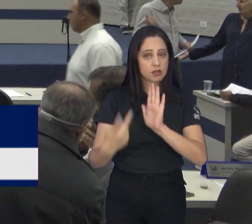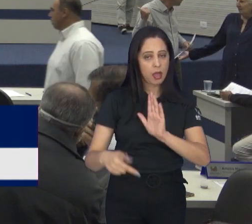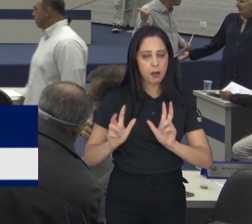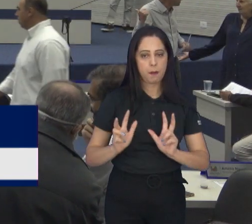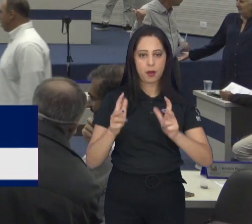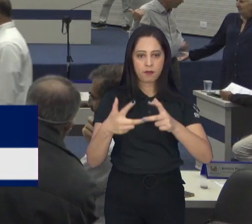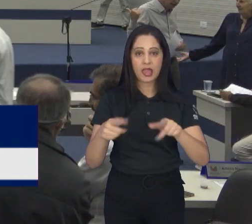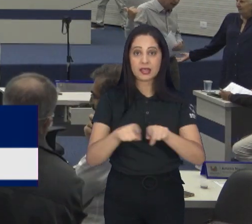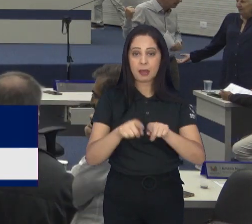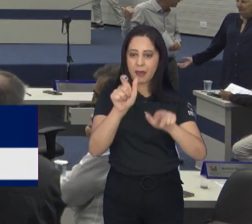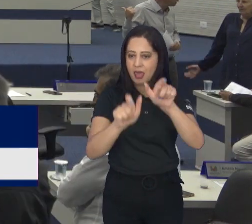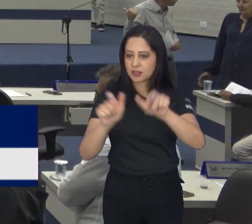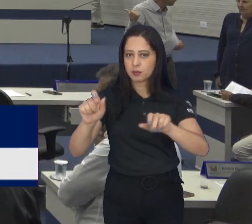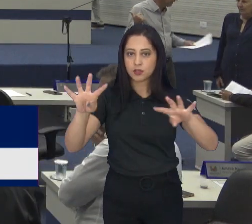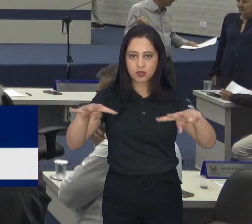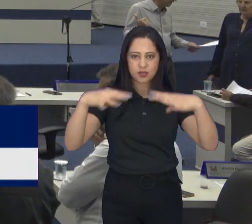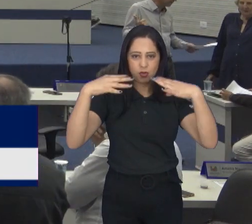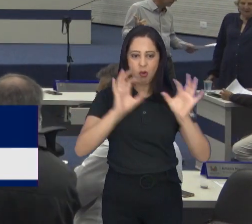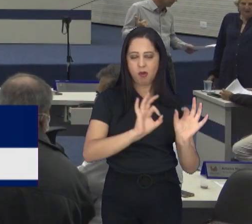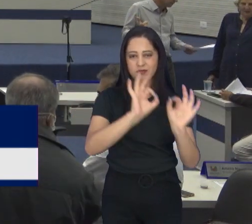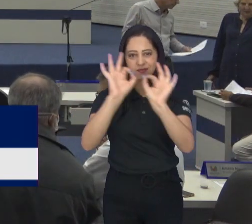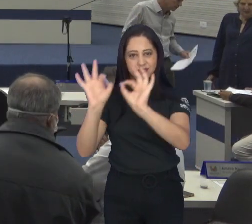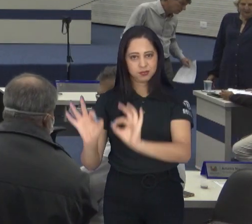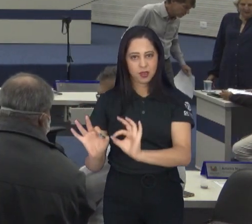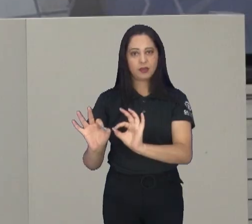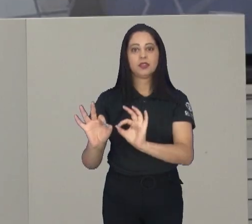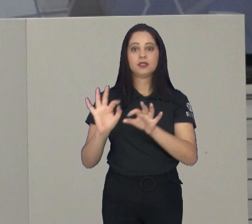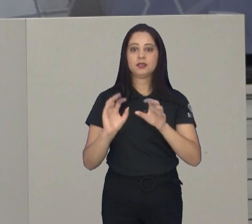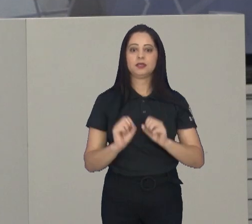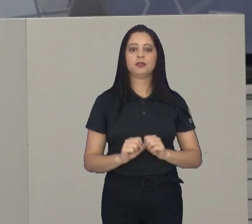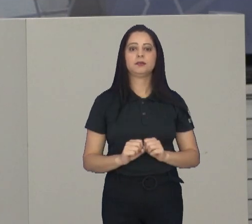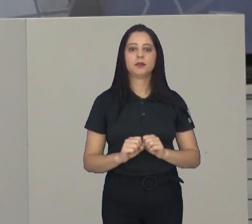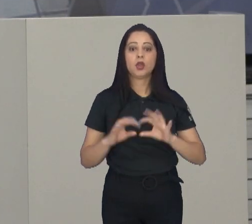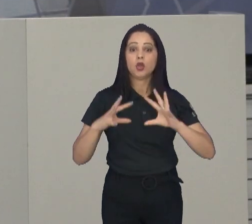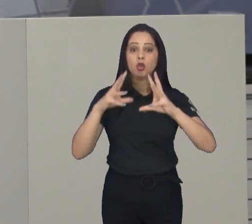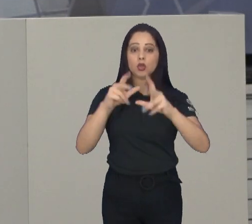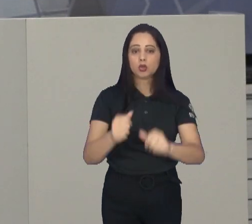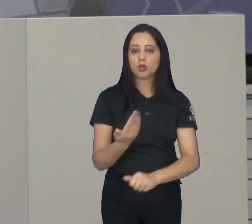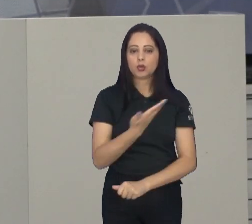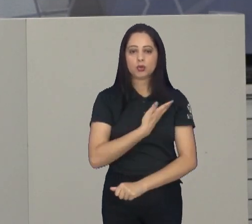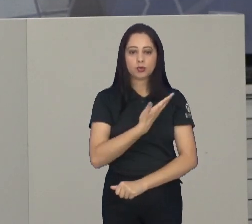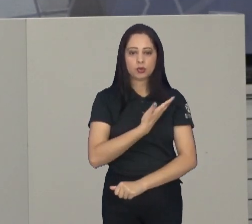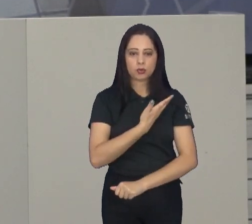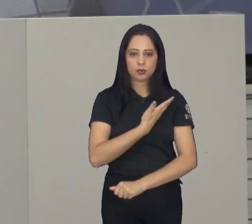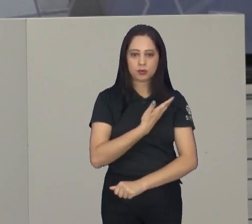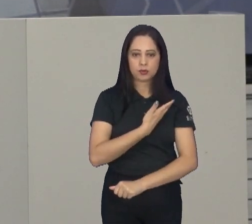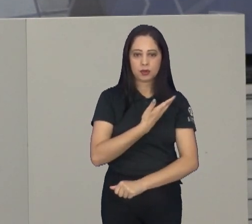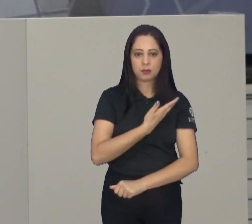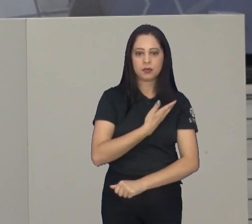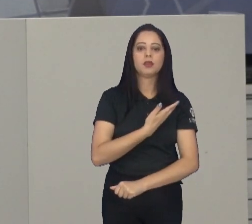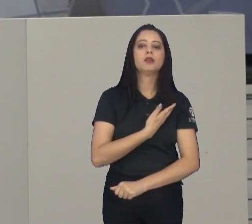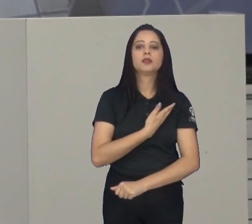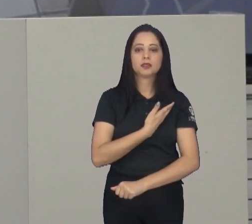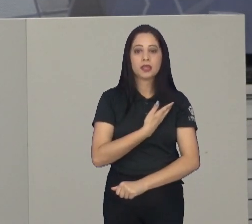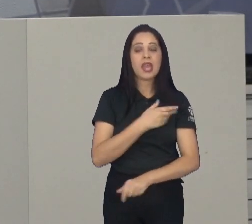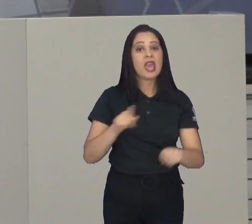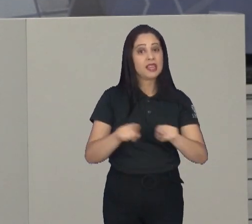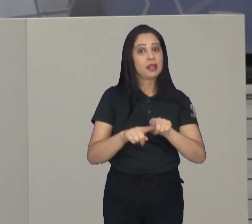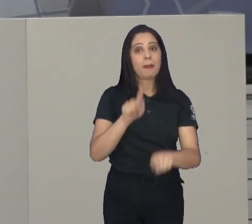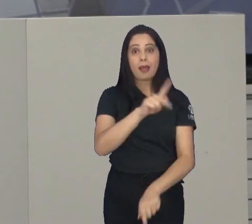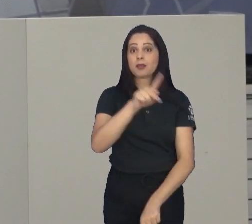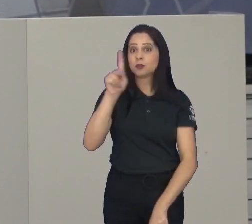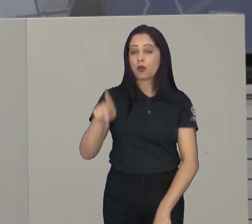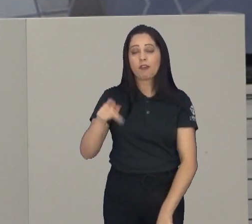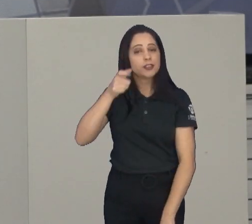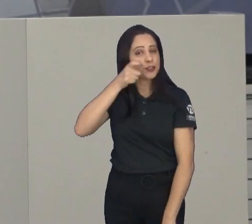estão nos assistindo pela TV Câmara, pela internet, todos os colegas do sindicato que estão aqui presentes, todos os professores que estão acompanhando